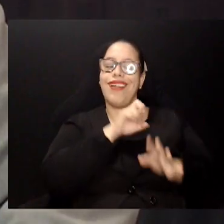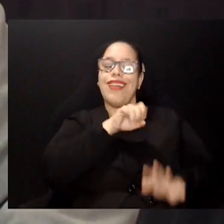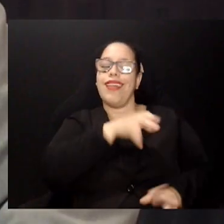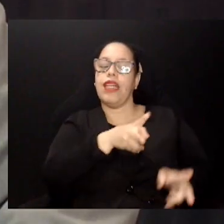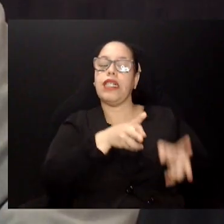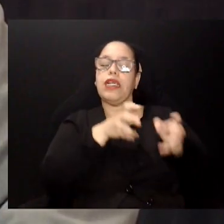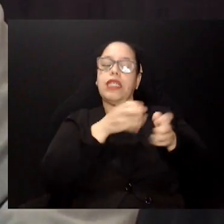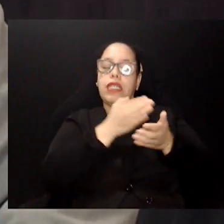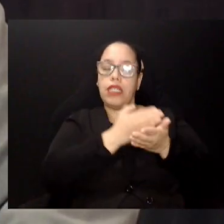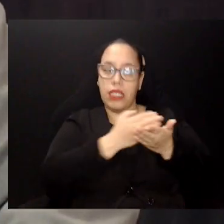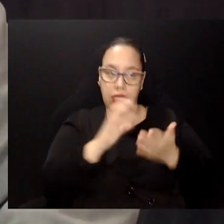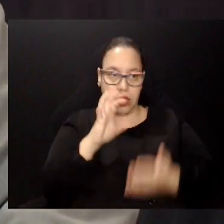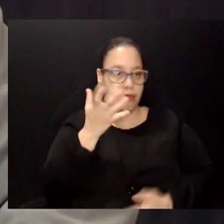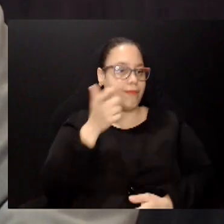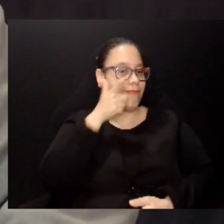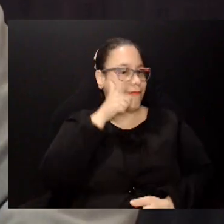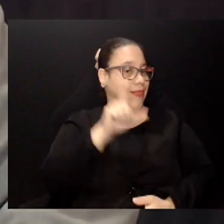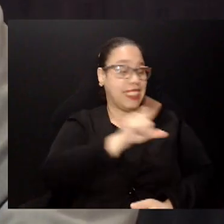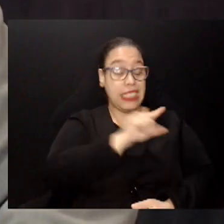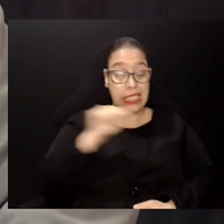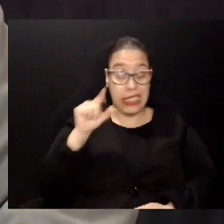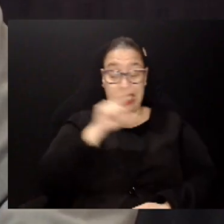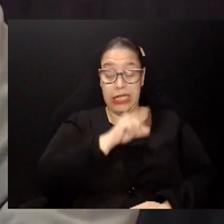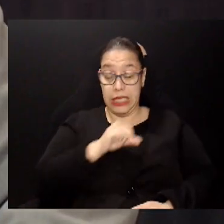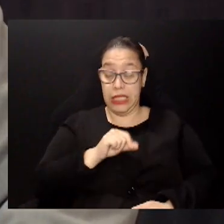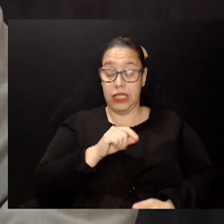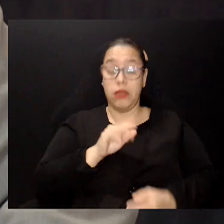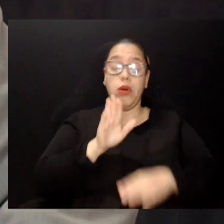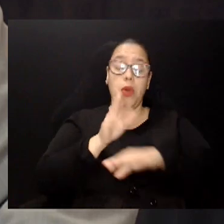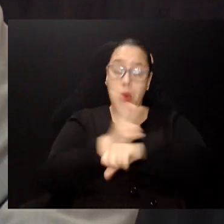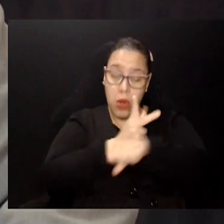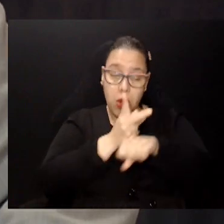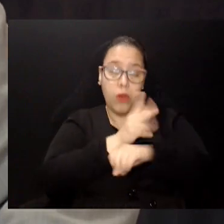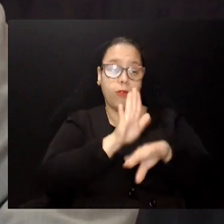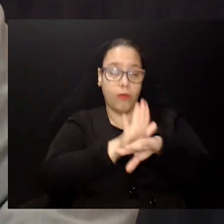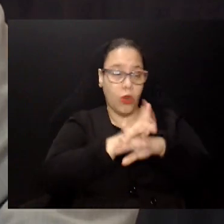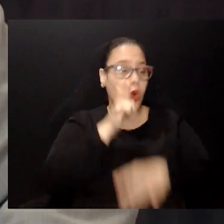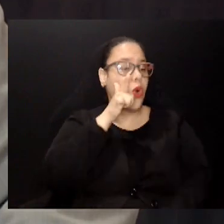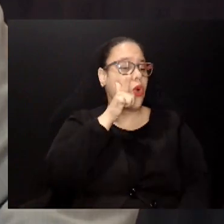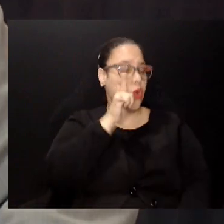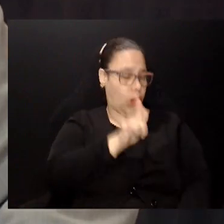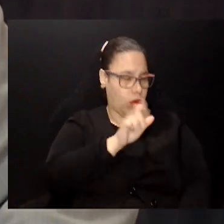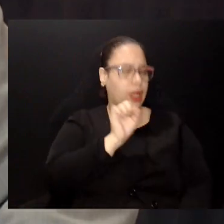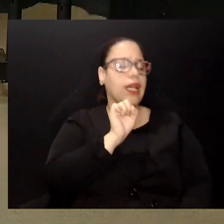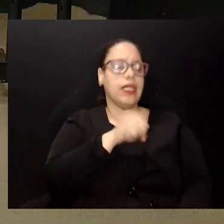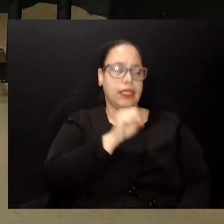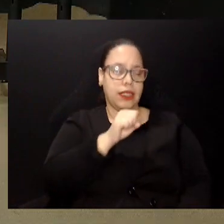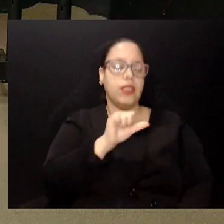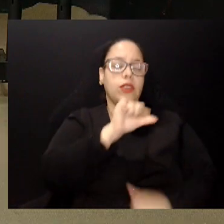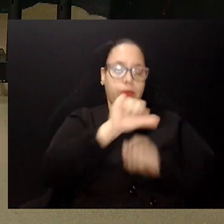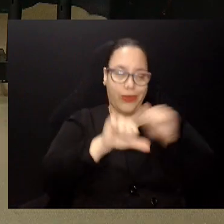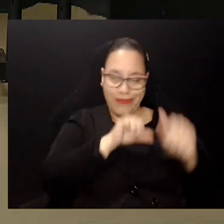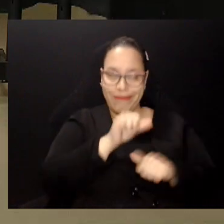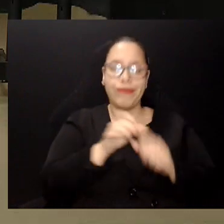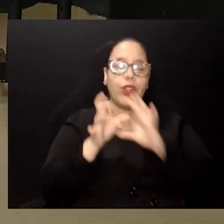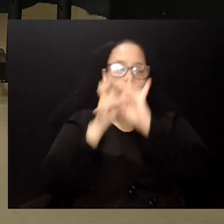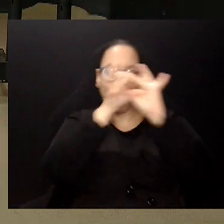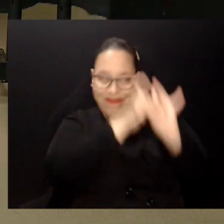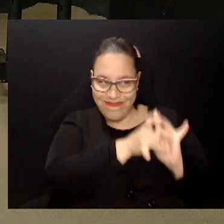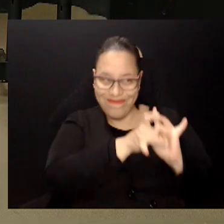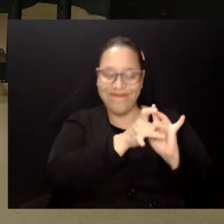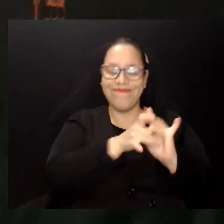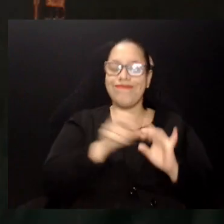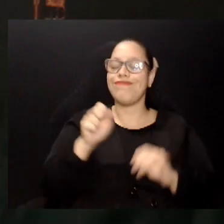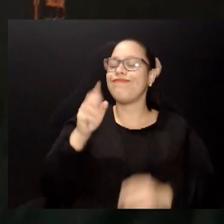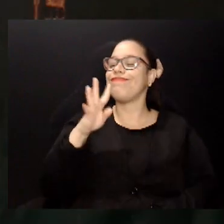está conseguindo sair desse labirinto, procura ajuda. Então, dá para procurar ajuda, dá para conseguir mudar esse cenário. Maravilha, autoconhecimento,